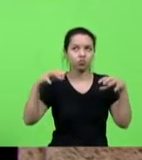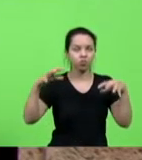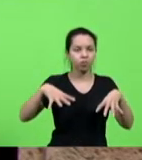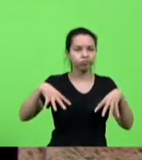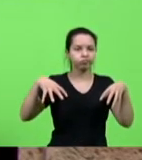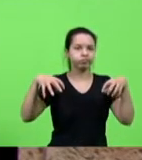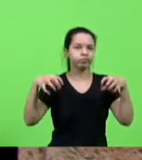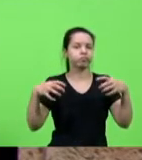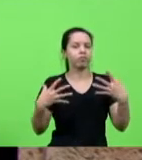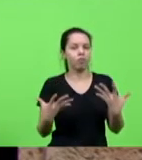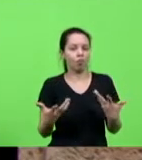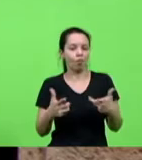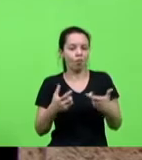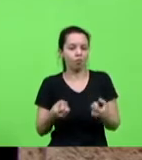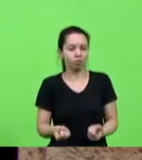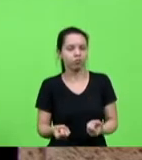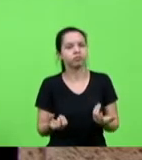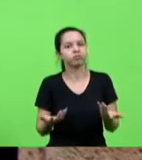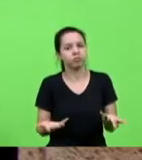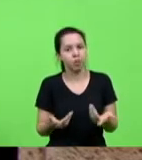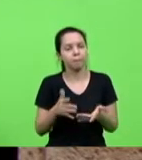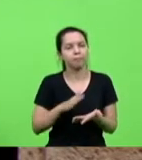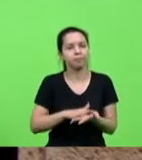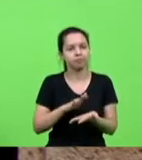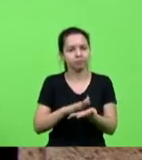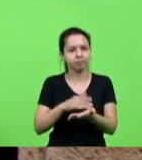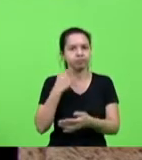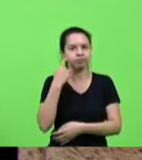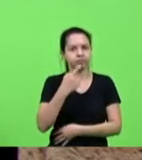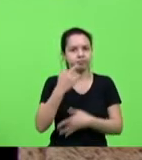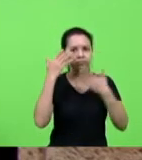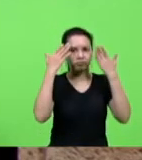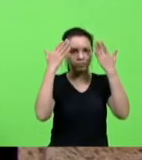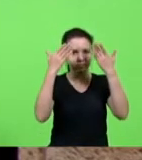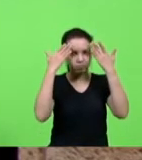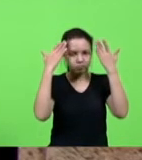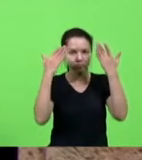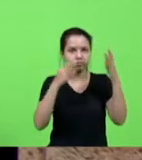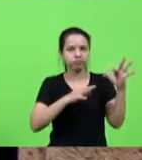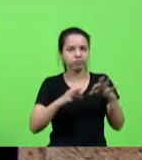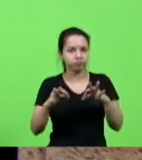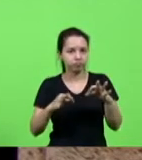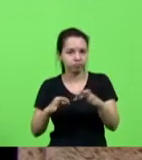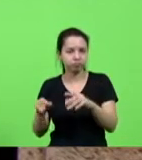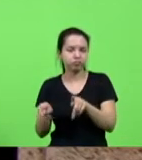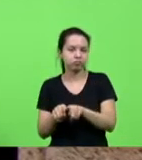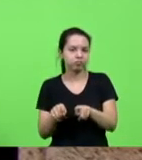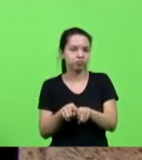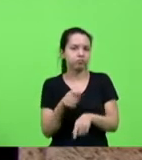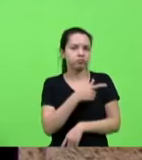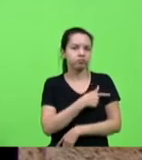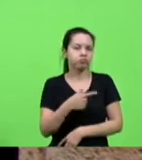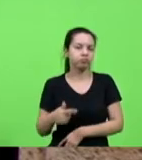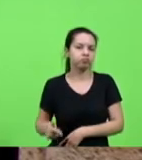e parabenizando o deputado José Milton Schaefer pela construção e também Governo do Estado pelo projeto.